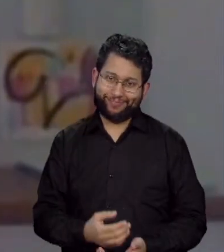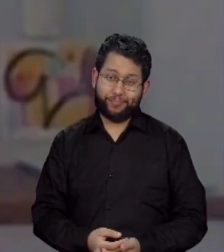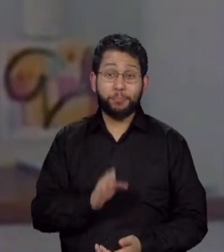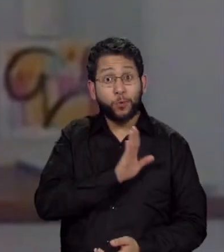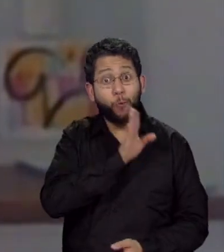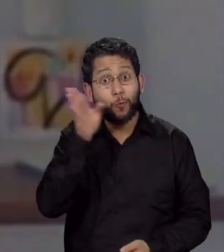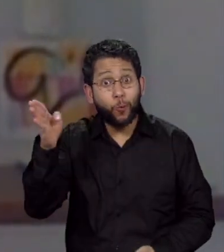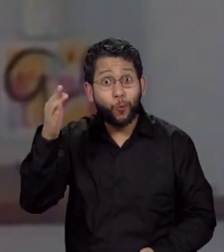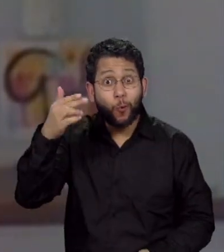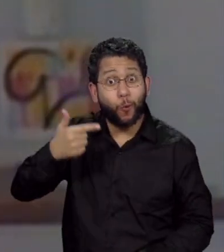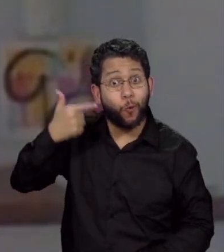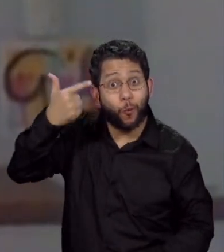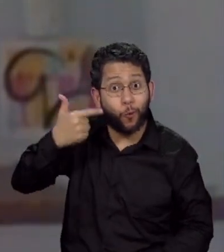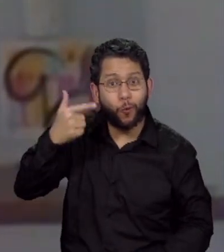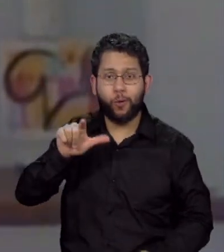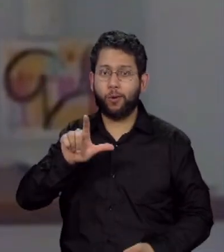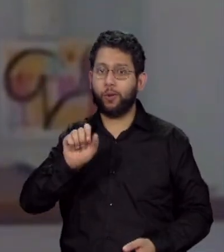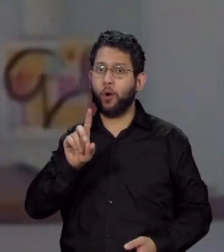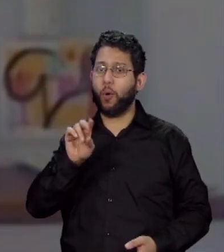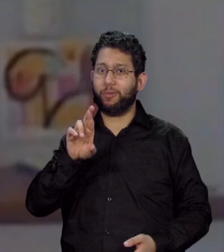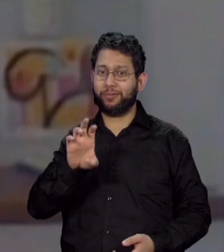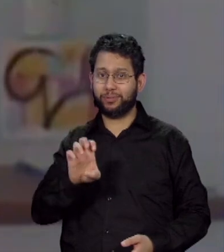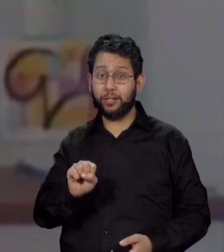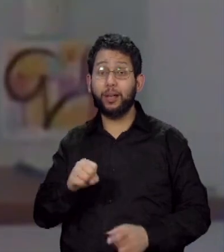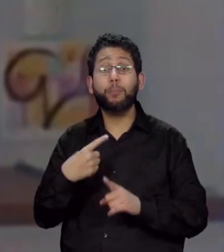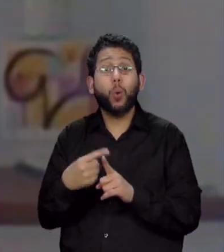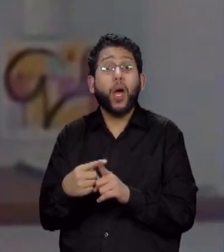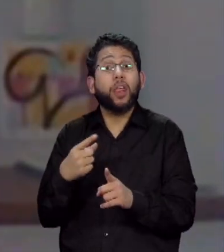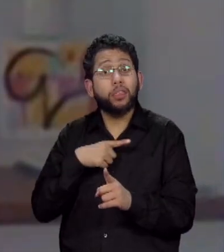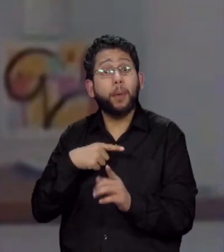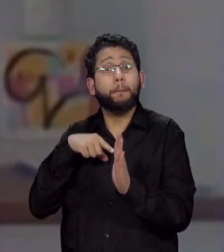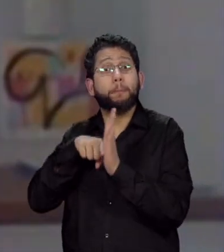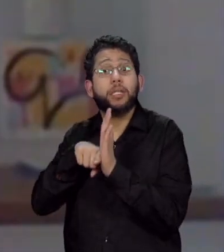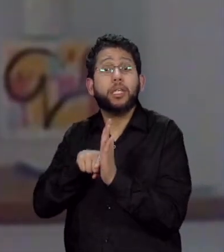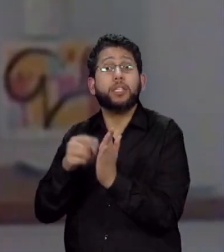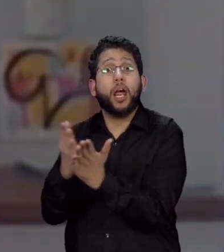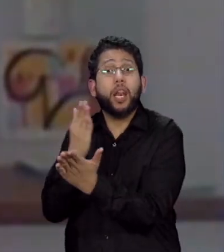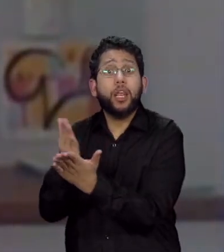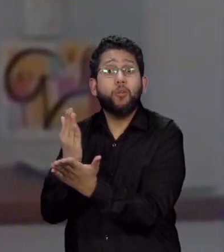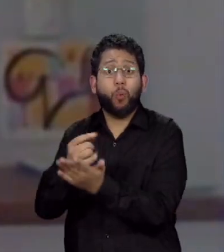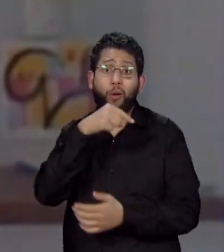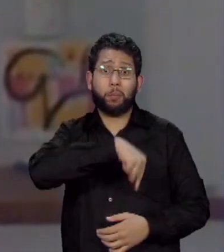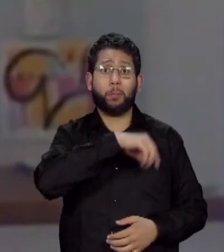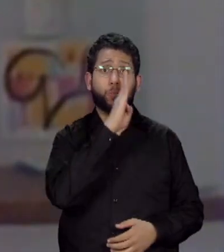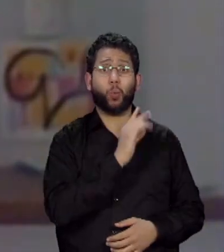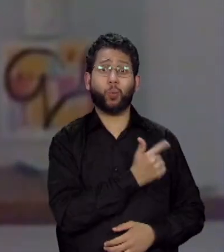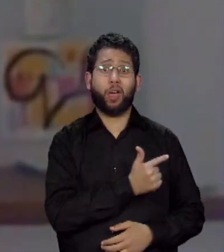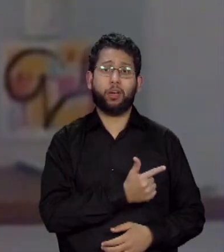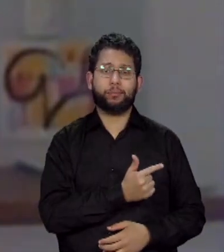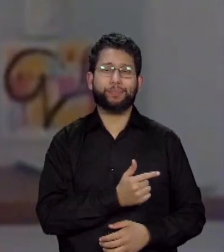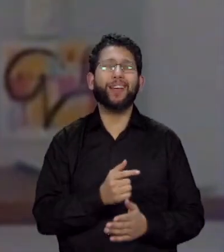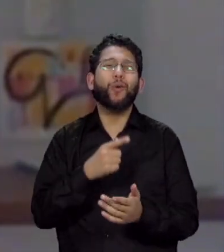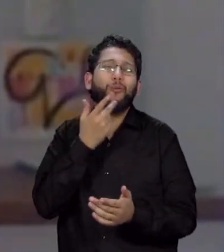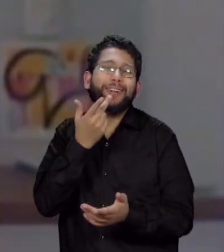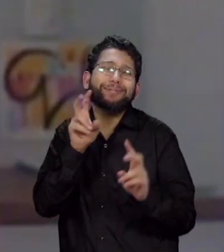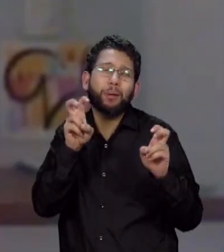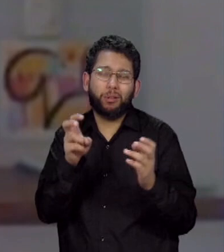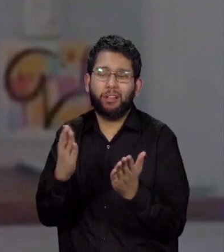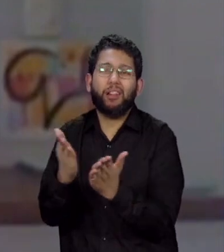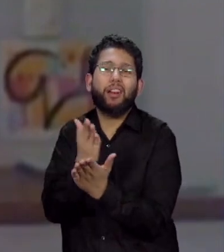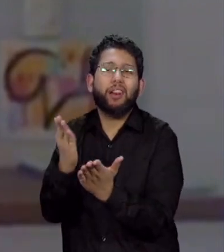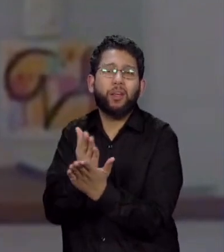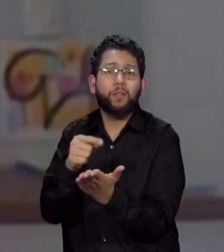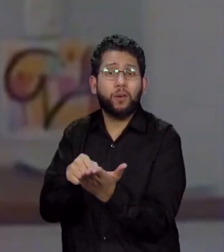acesso a uma bibliografia que eu não tinha disponível no país, né? Quando eu falo bibliografia, eu estou